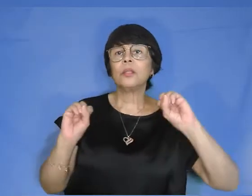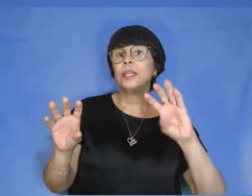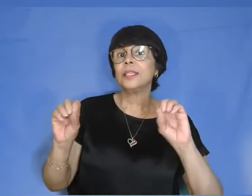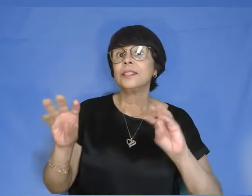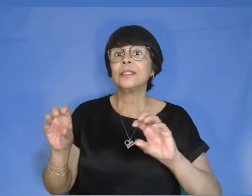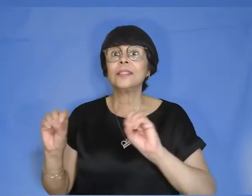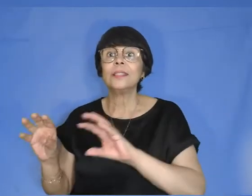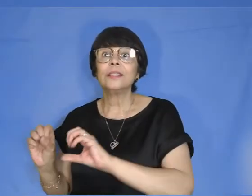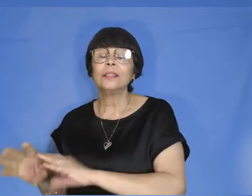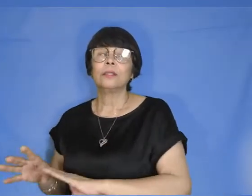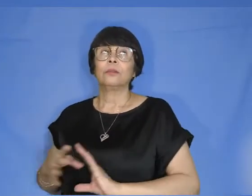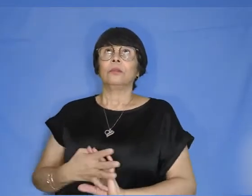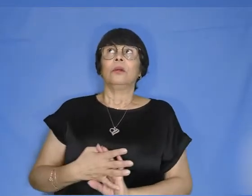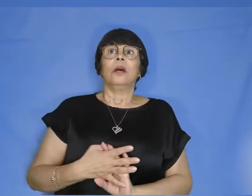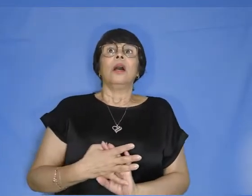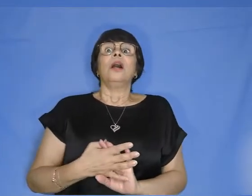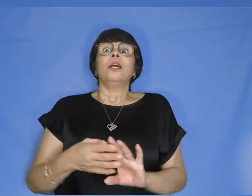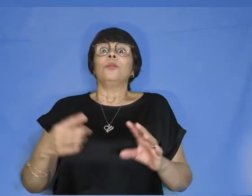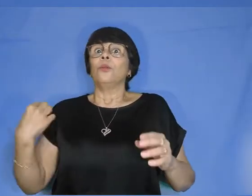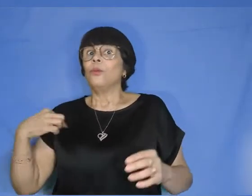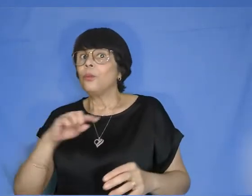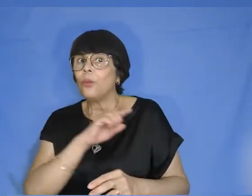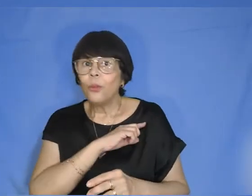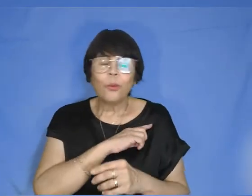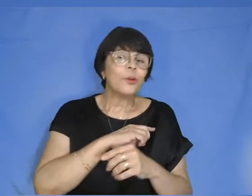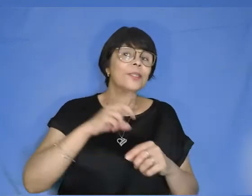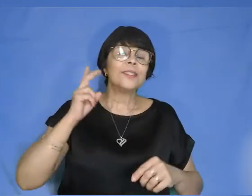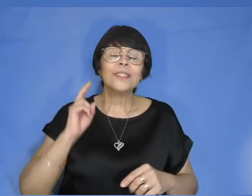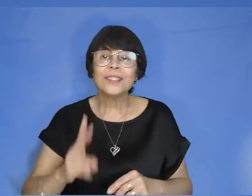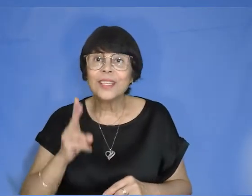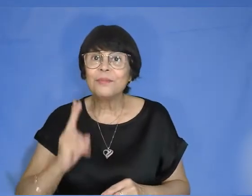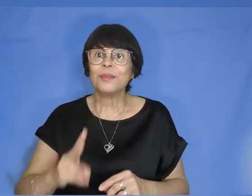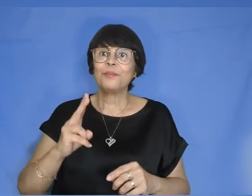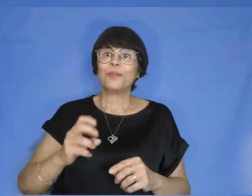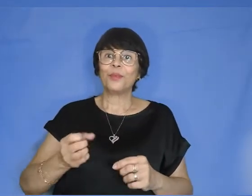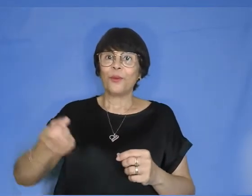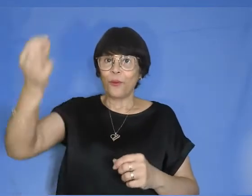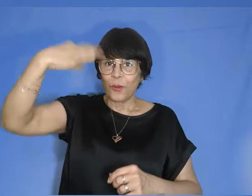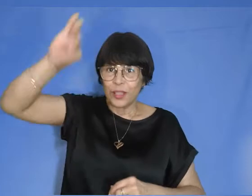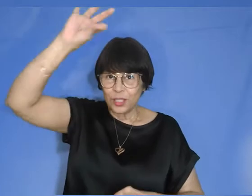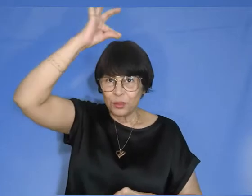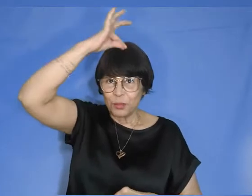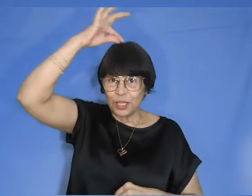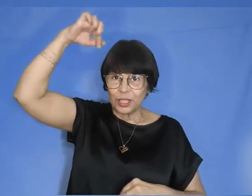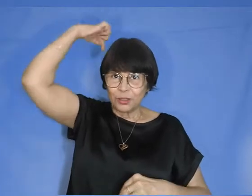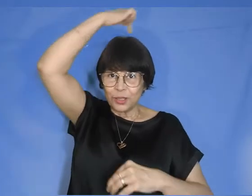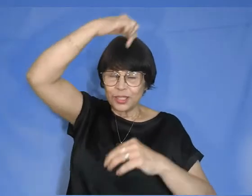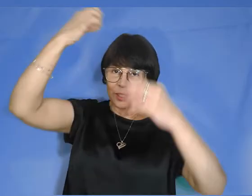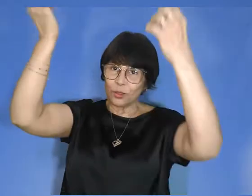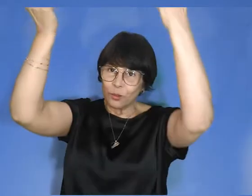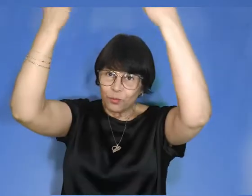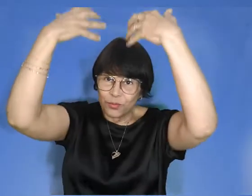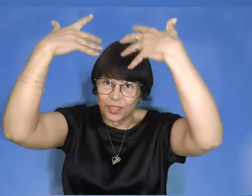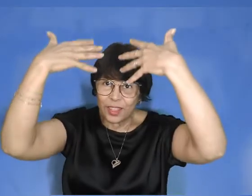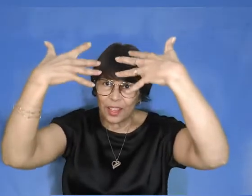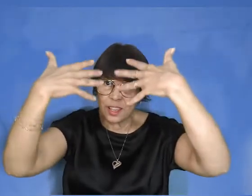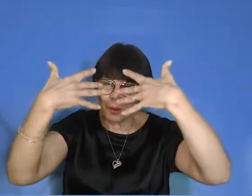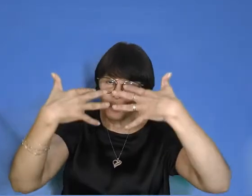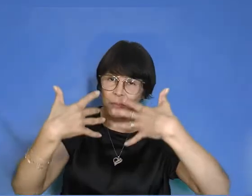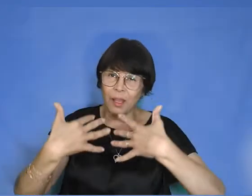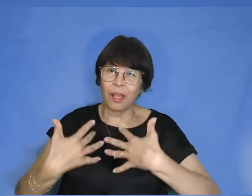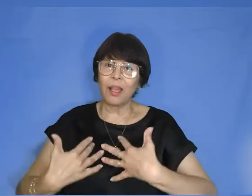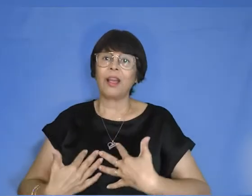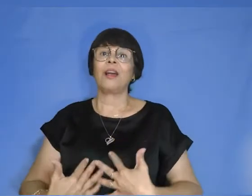na perspectiva de ser cheio do Espírito Santo. Compreenderam? Do 18 para frente, até o último versículo, Paulo